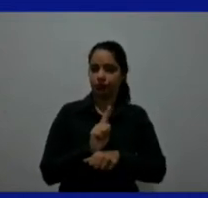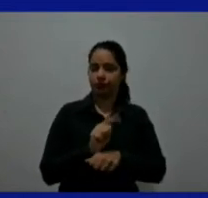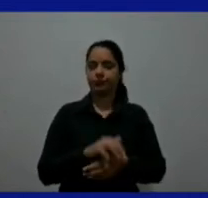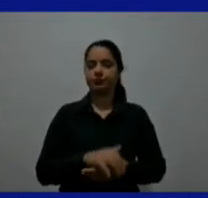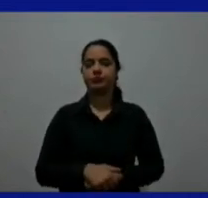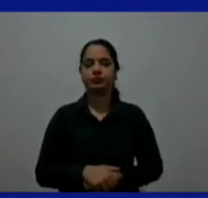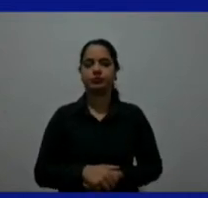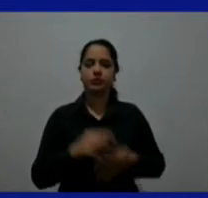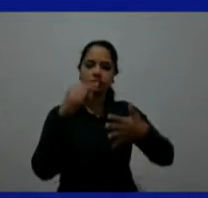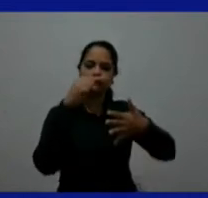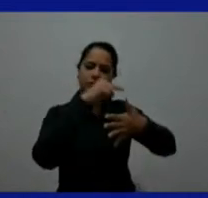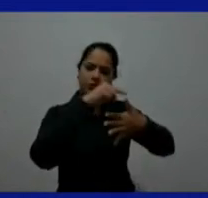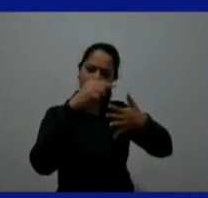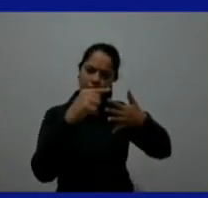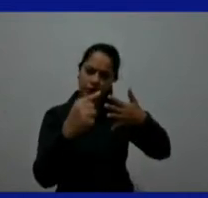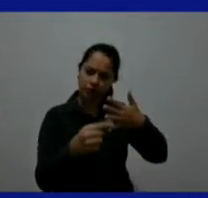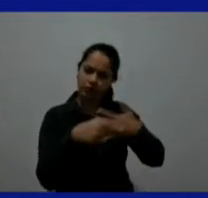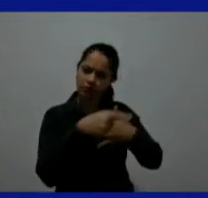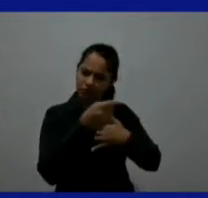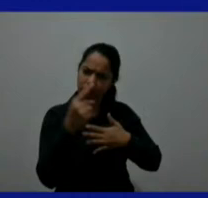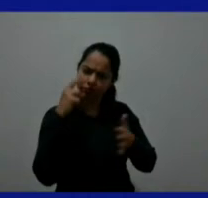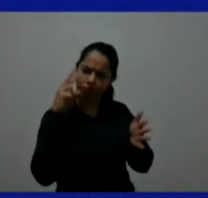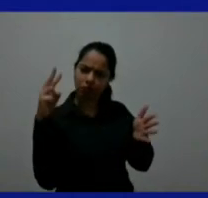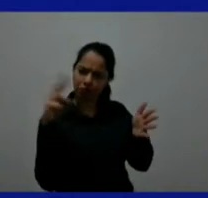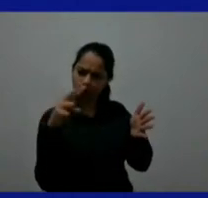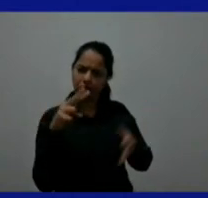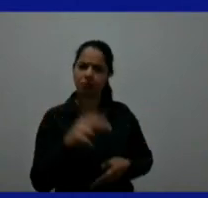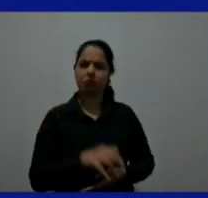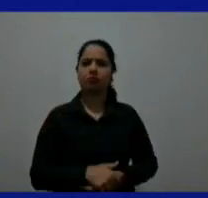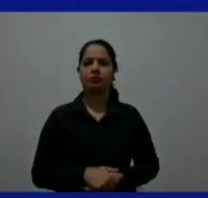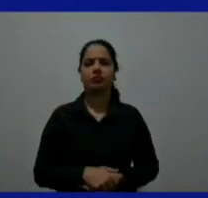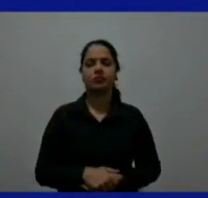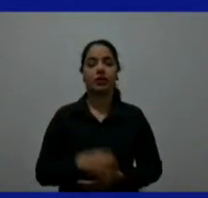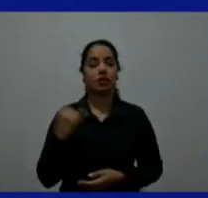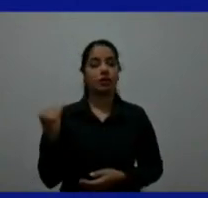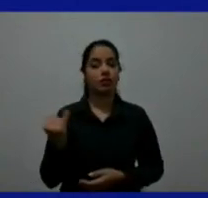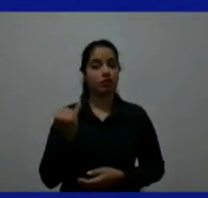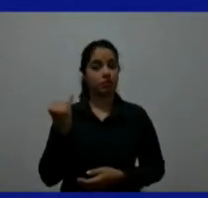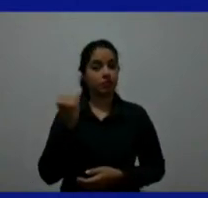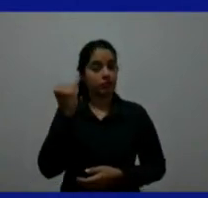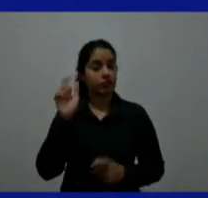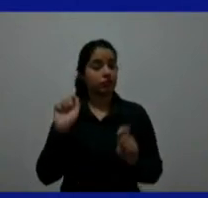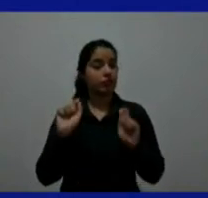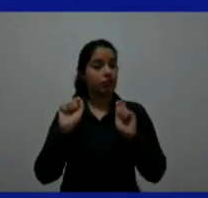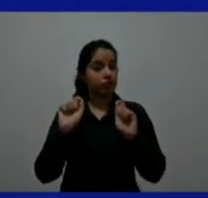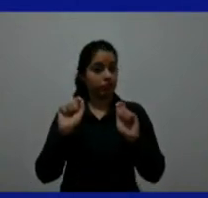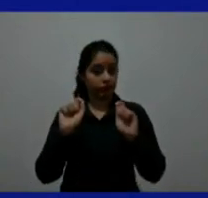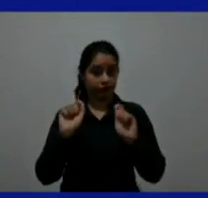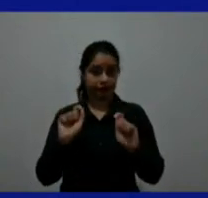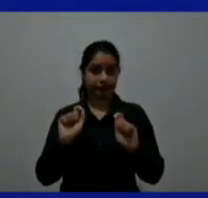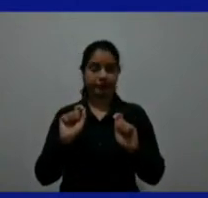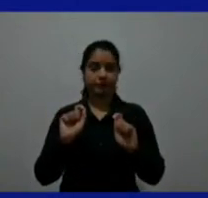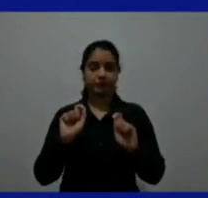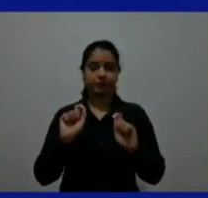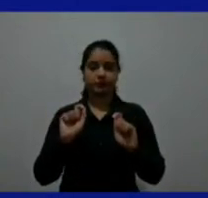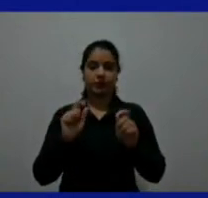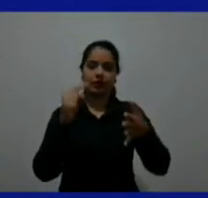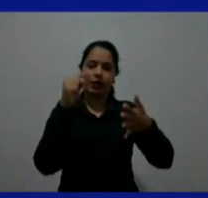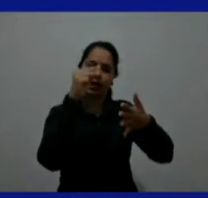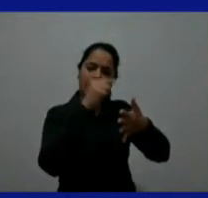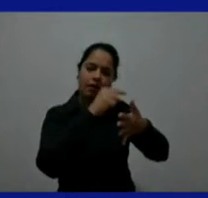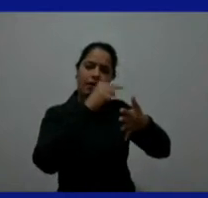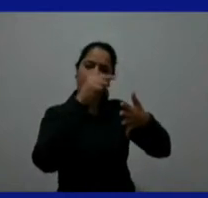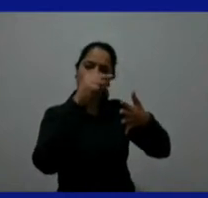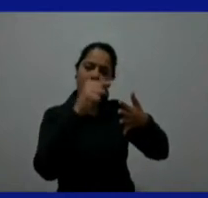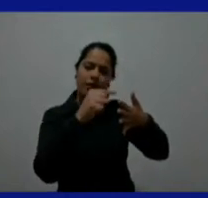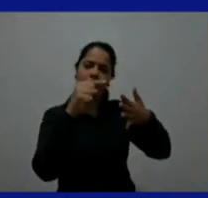ver. O importante é enfatizar que esses elementos são todos